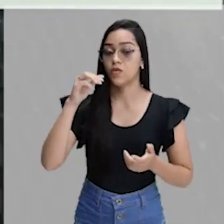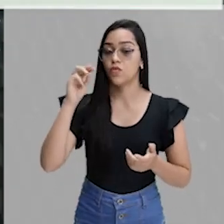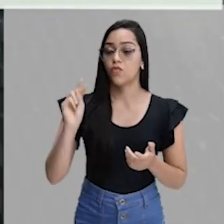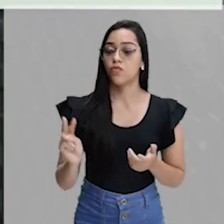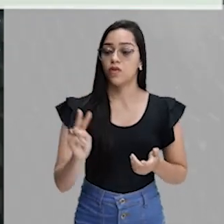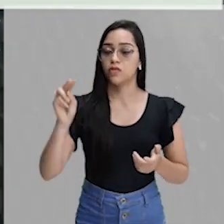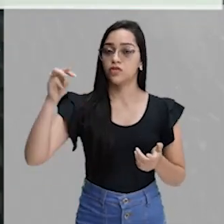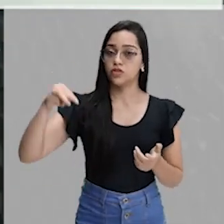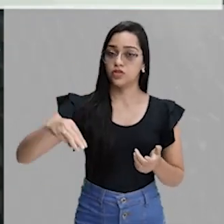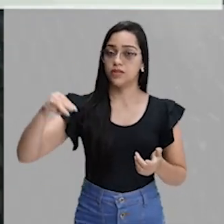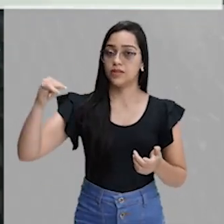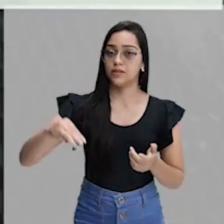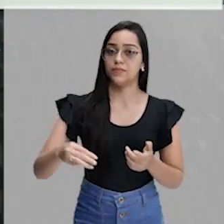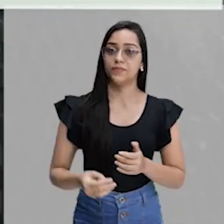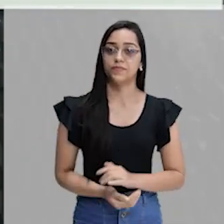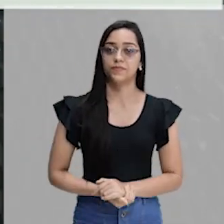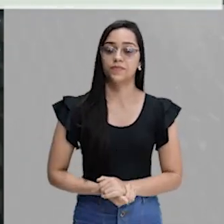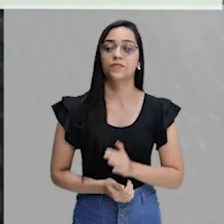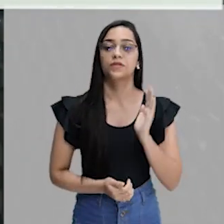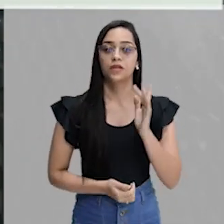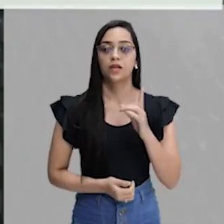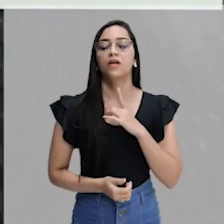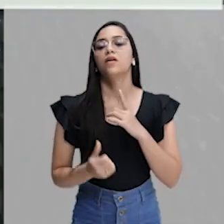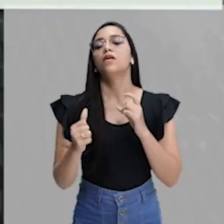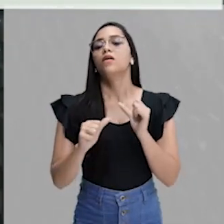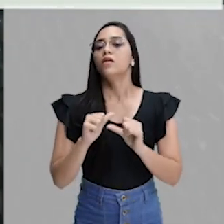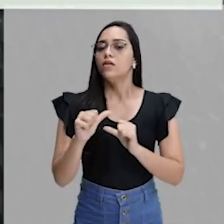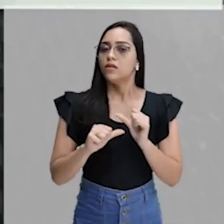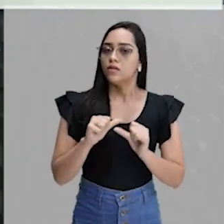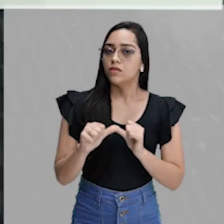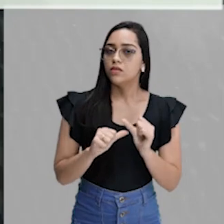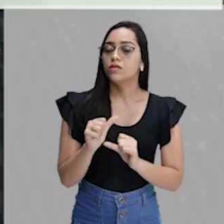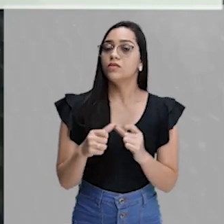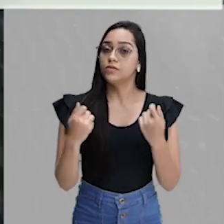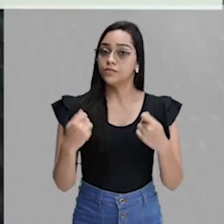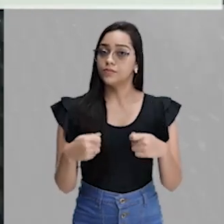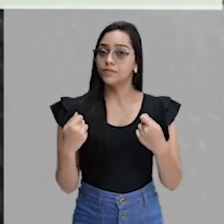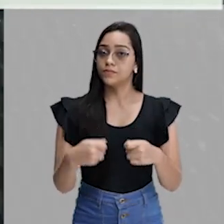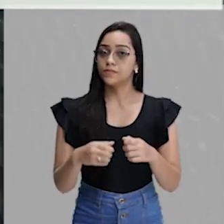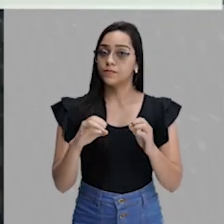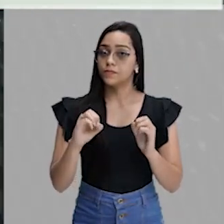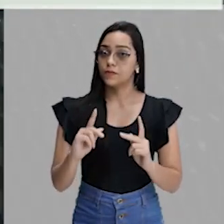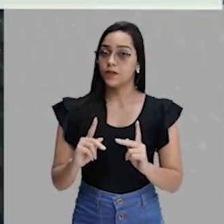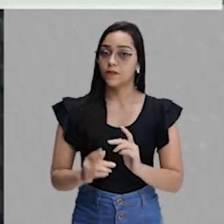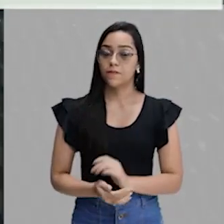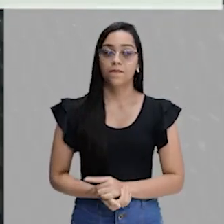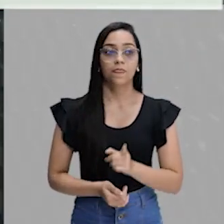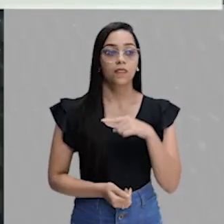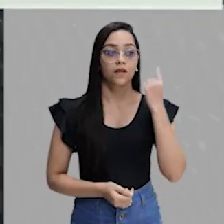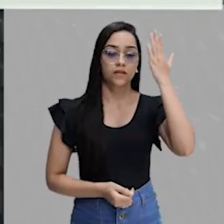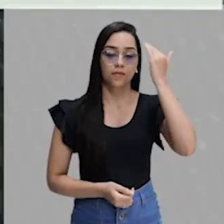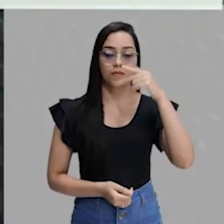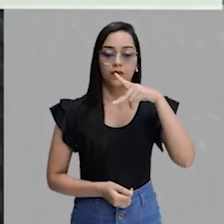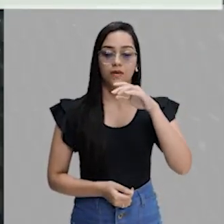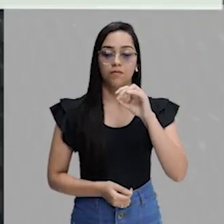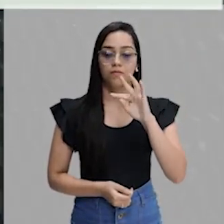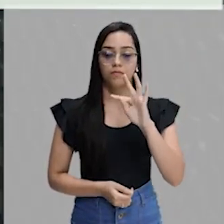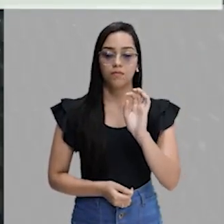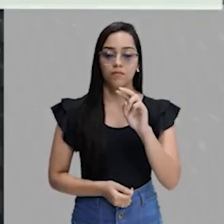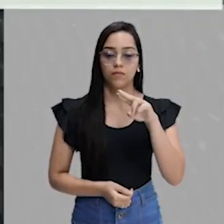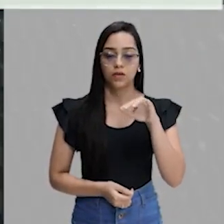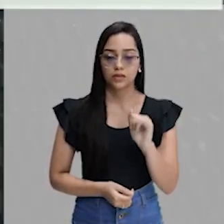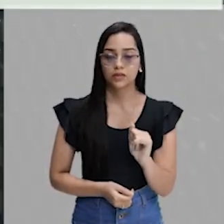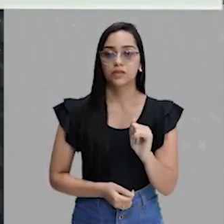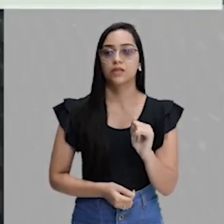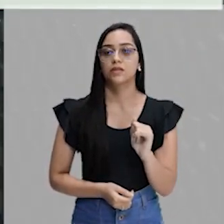Então, esses são os dados da questão, já fazendo a transformação, né, que é necessário, ok? Então, nós sabemos que potência